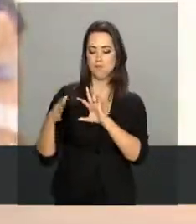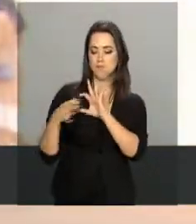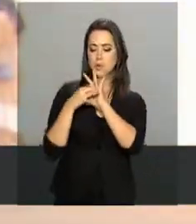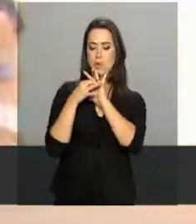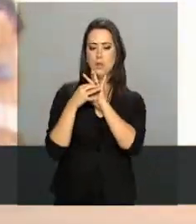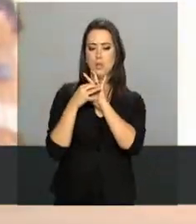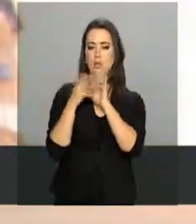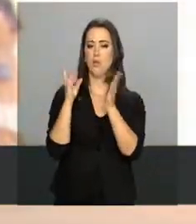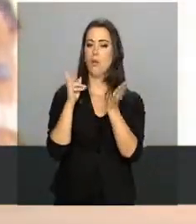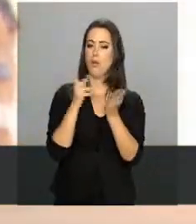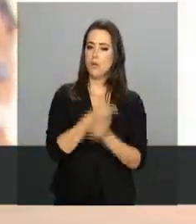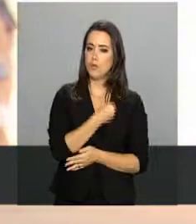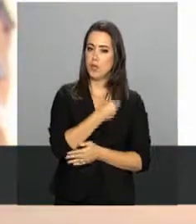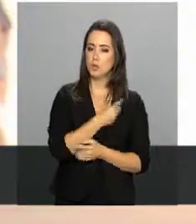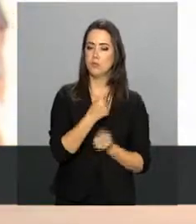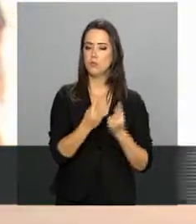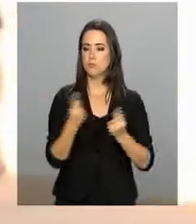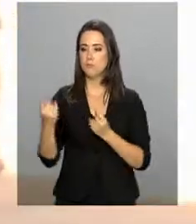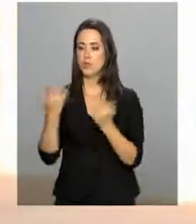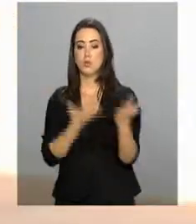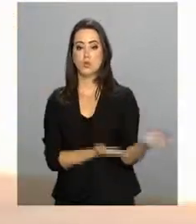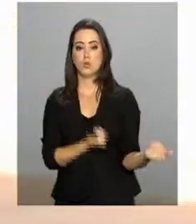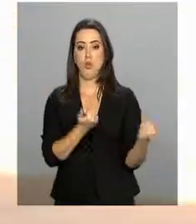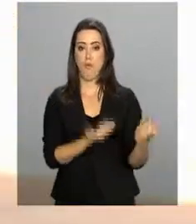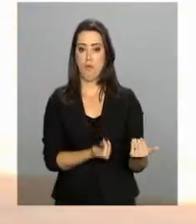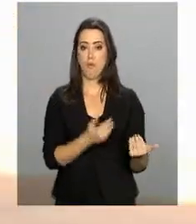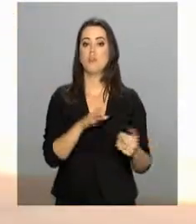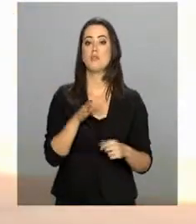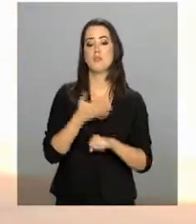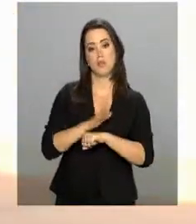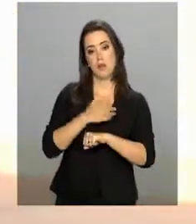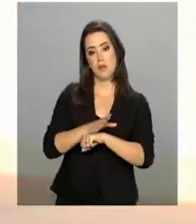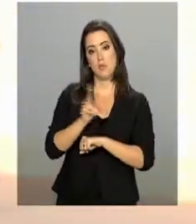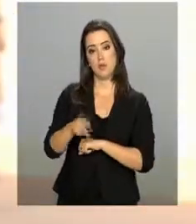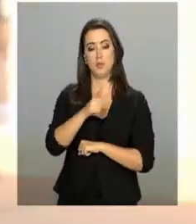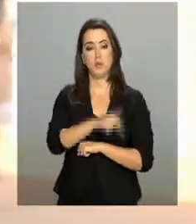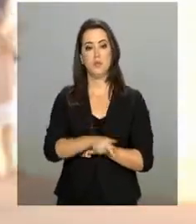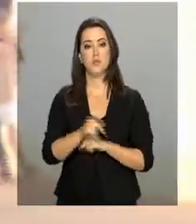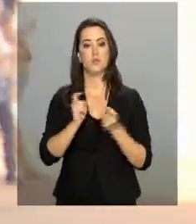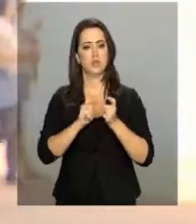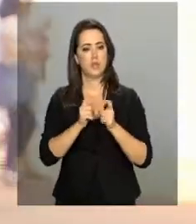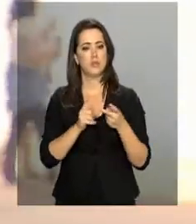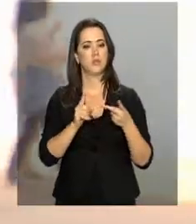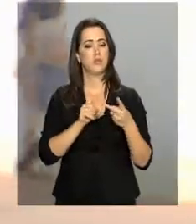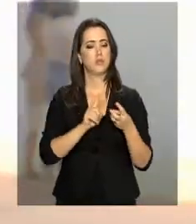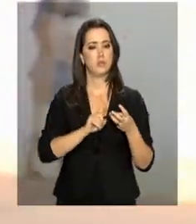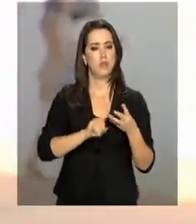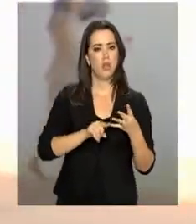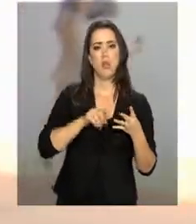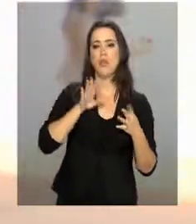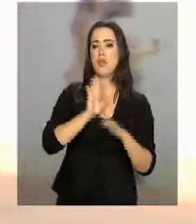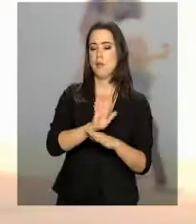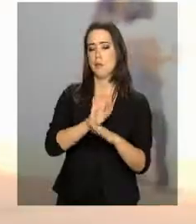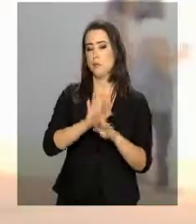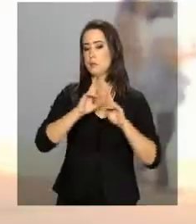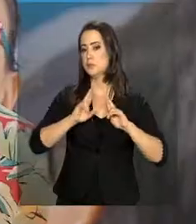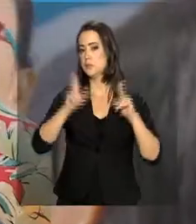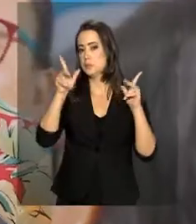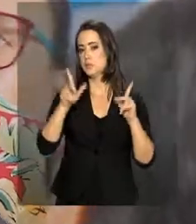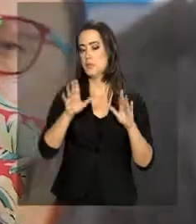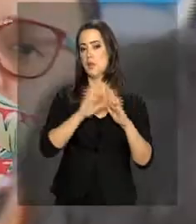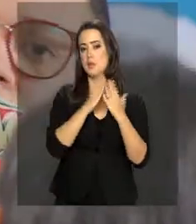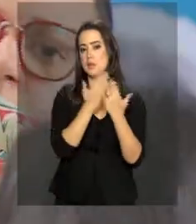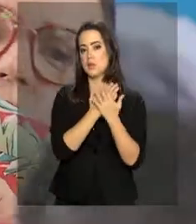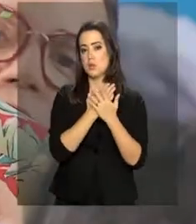jovens o reforço na formação dos professores gestores e o apoio diferenciado para as escolas mais vulneráveis o